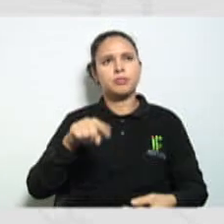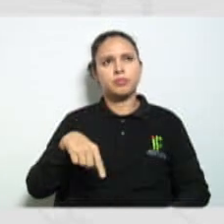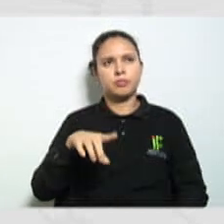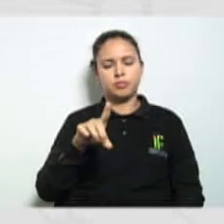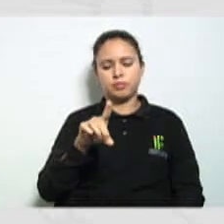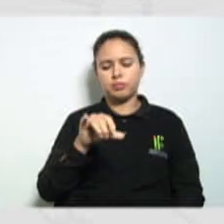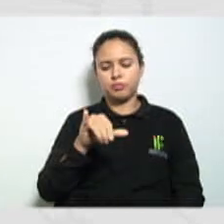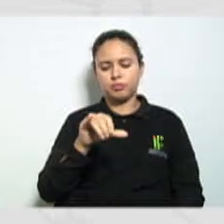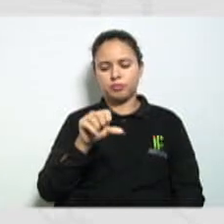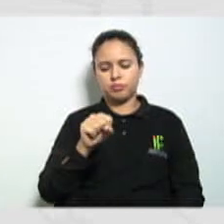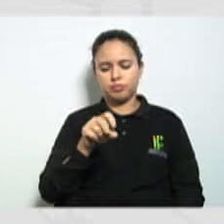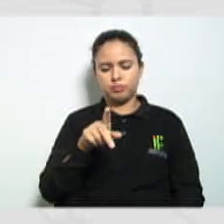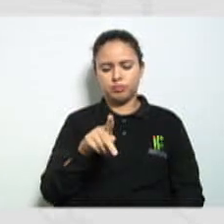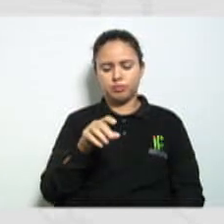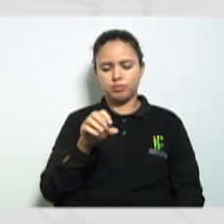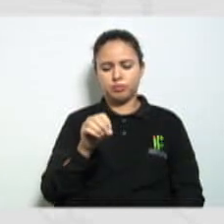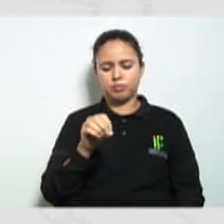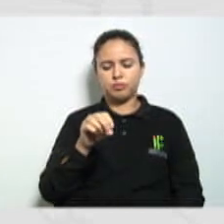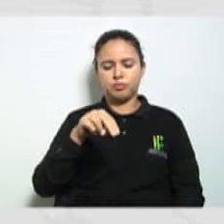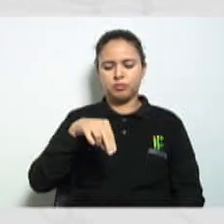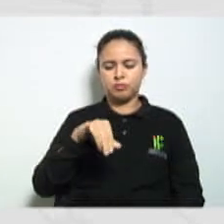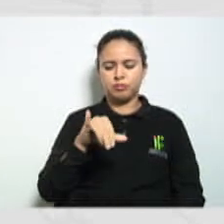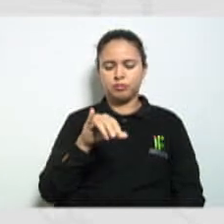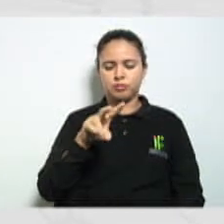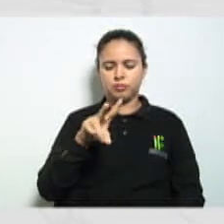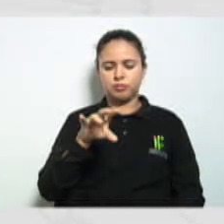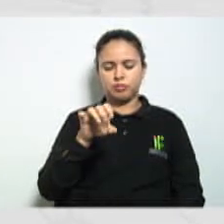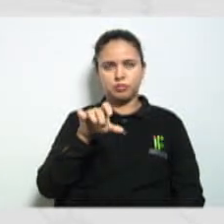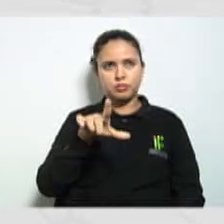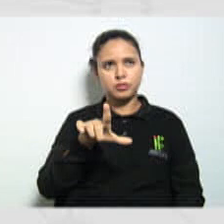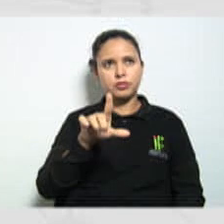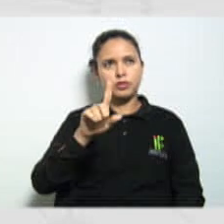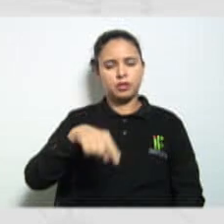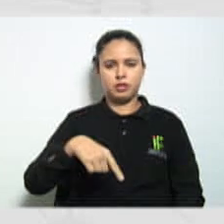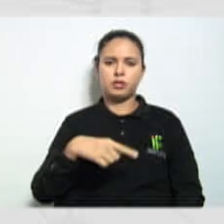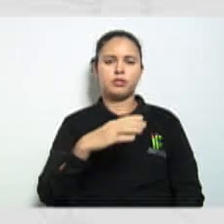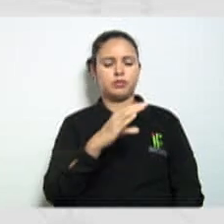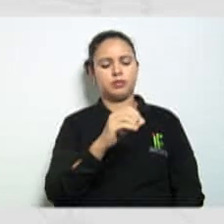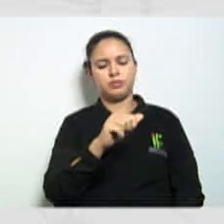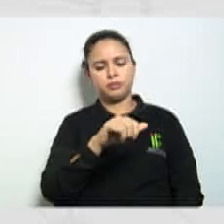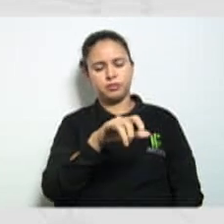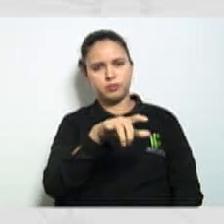aqui é a conta caixa e bancos.